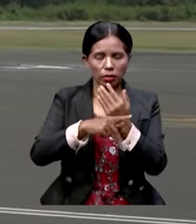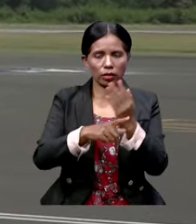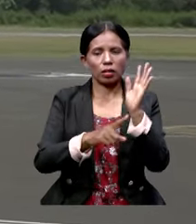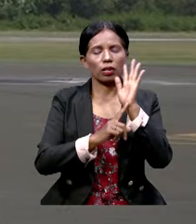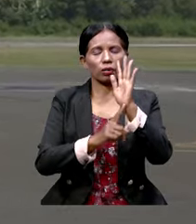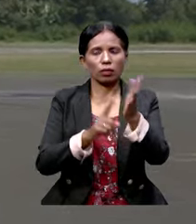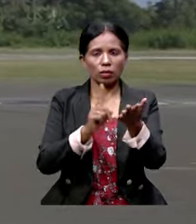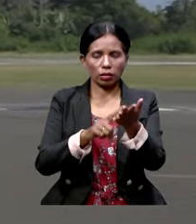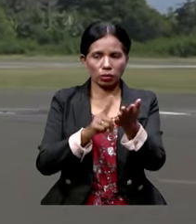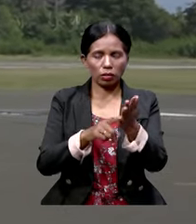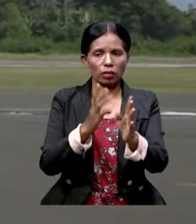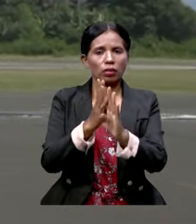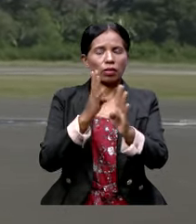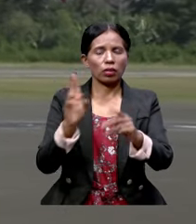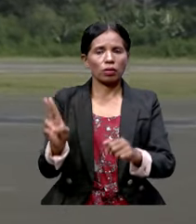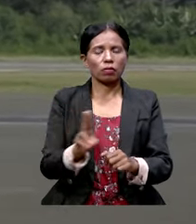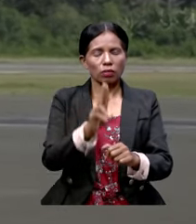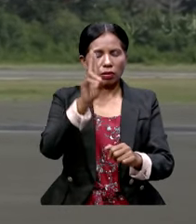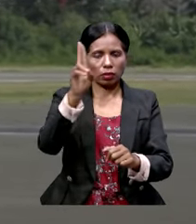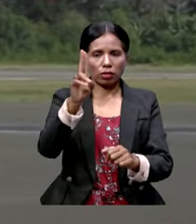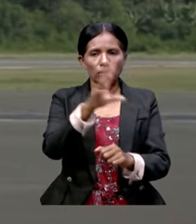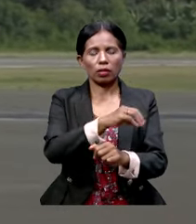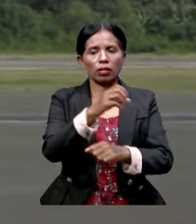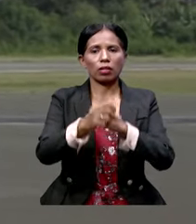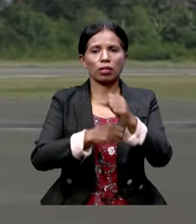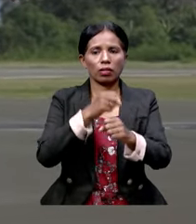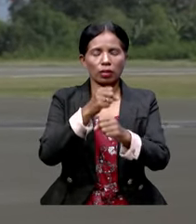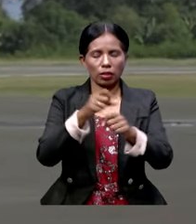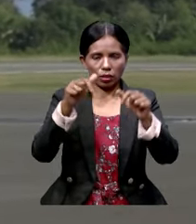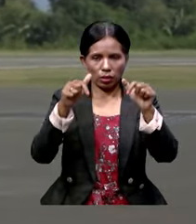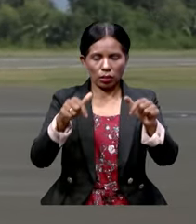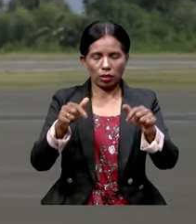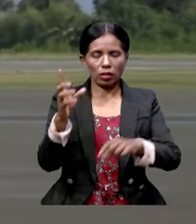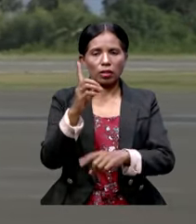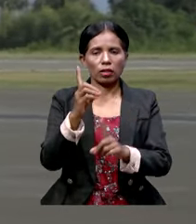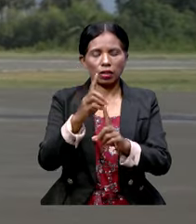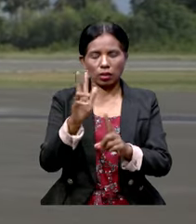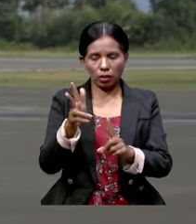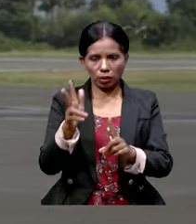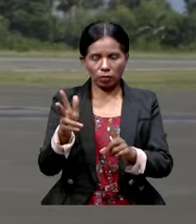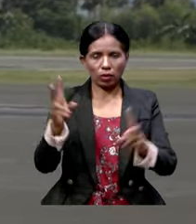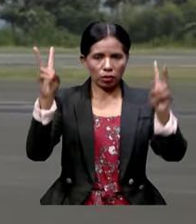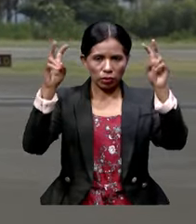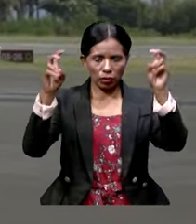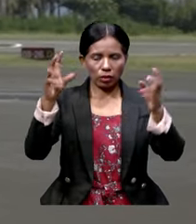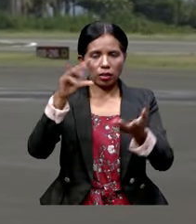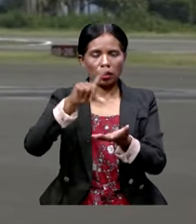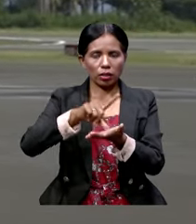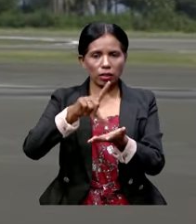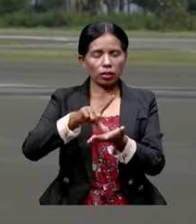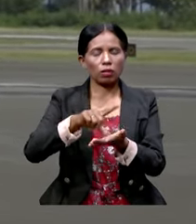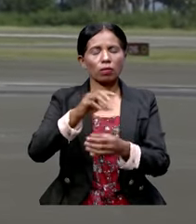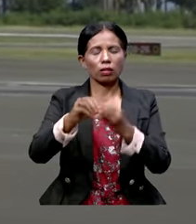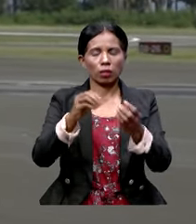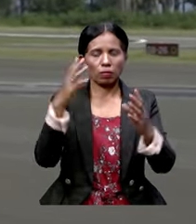discurso formatura e a Universidade Rutgers Batinan Idane e halou rontor nulo, o tema lição com o bafuno no